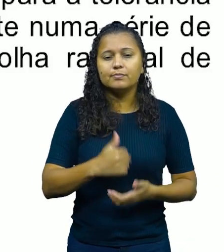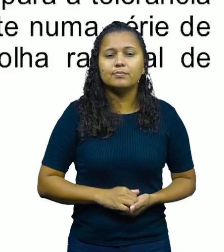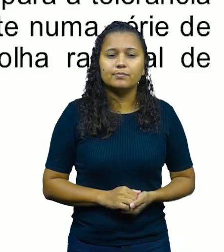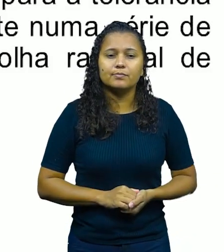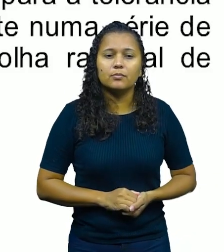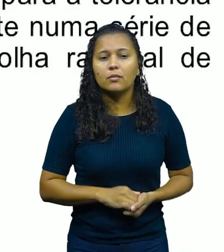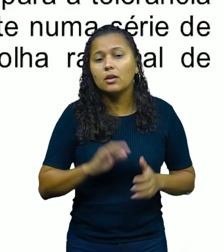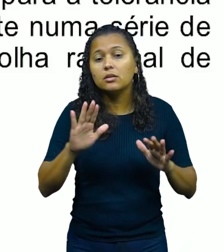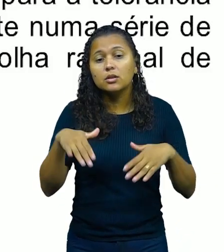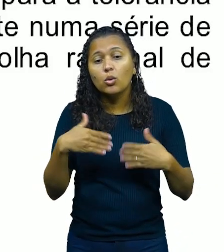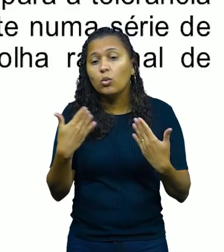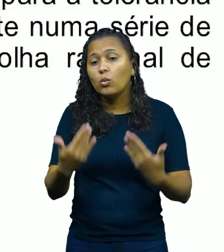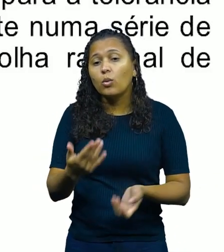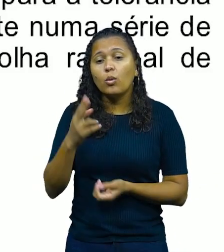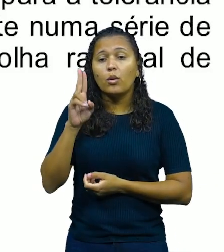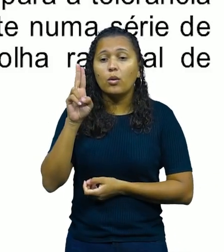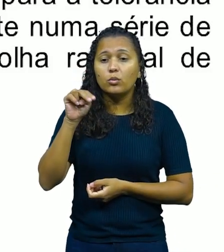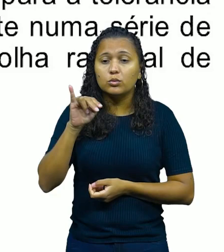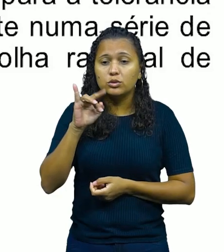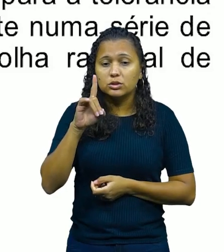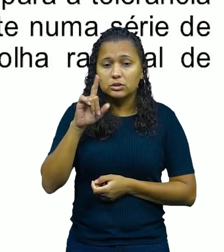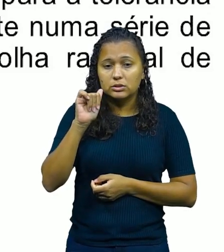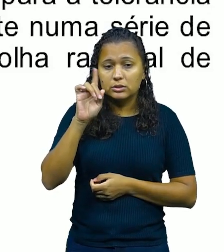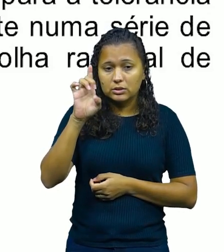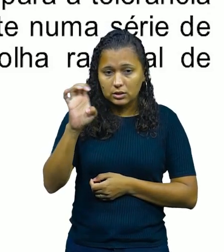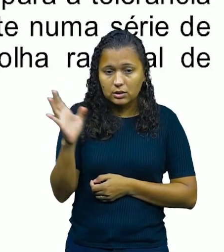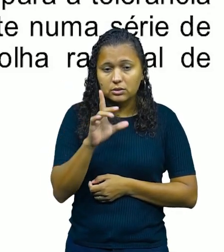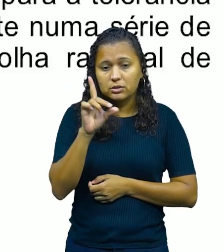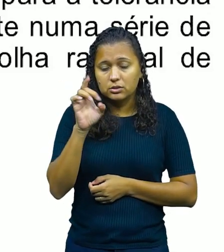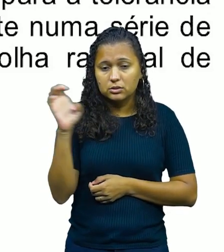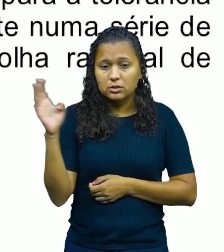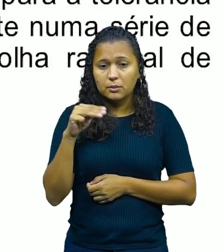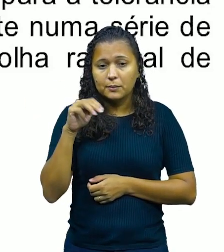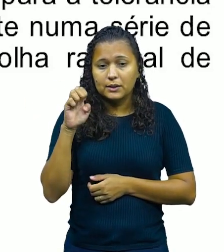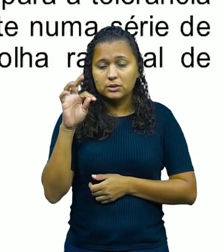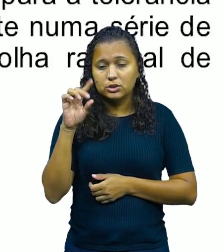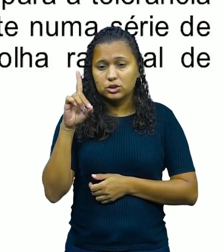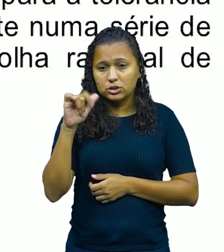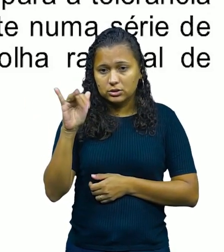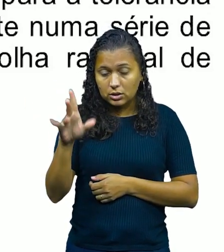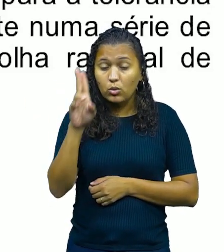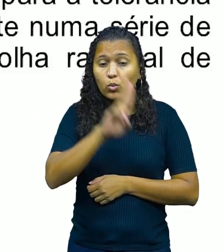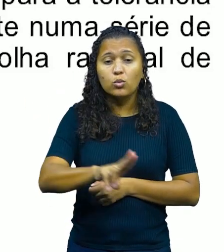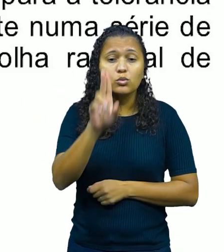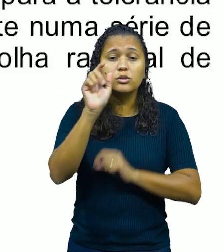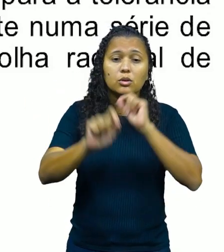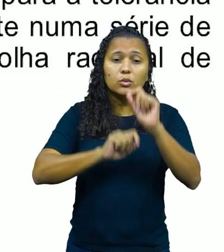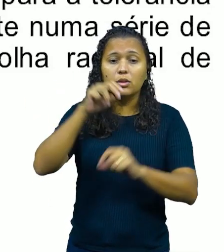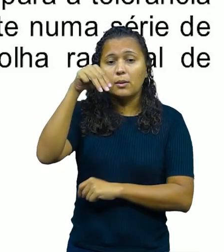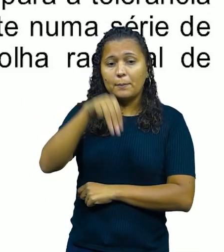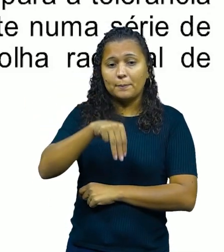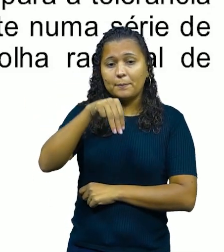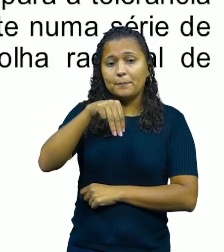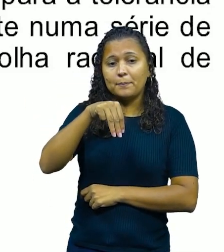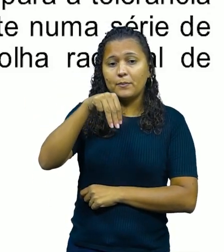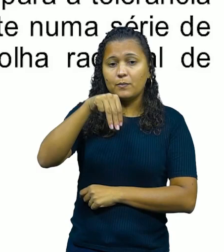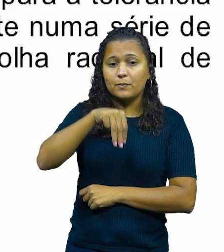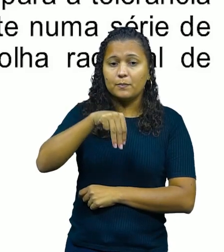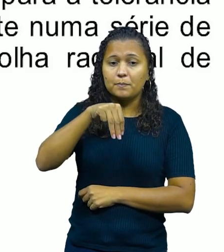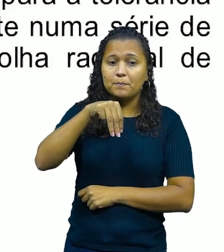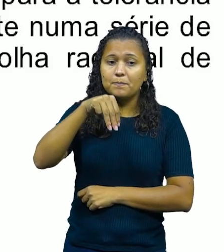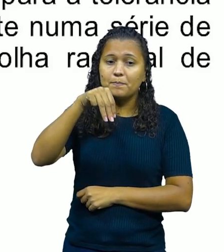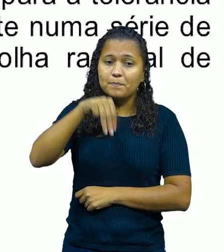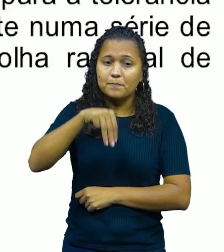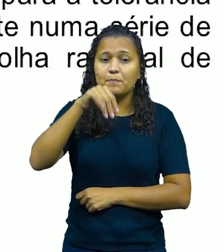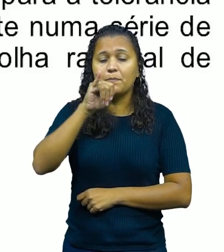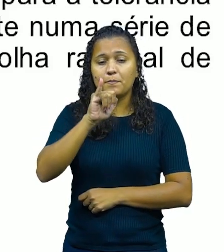qual é a unidade de medida para a tolerância que a gente vai utilizar? A gente se utiliza do micrômetro, tá ok?